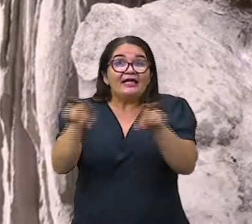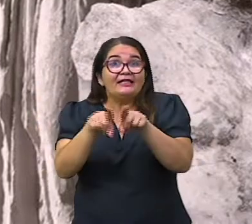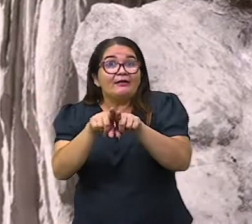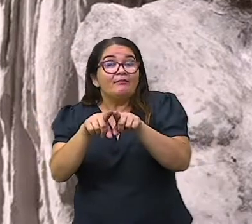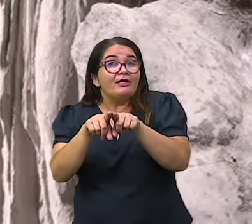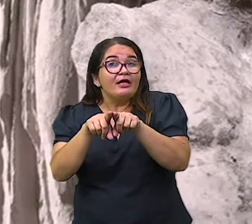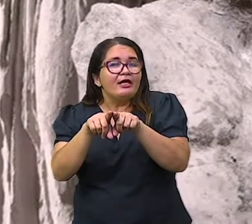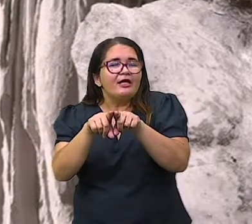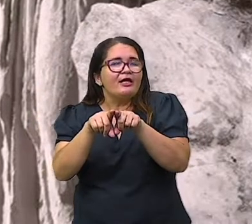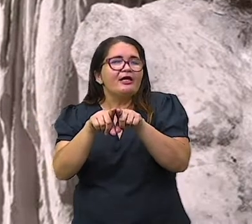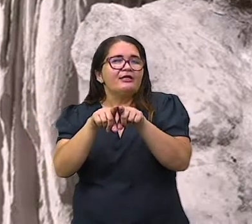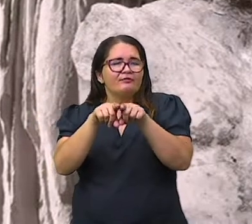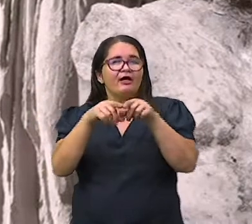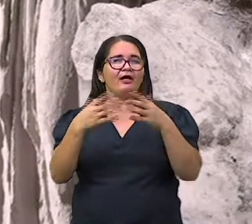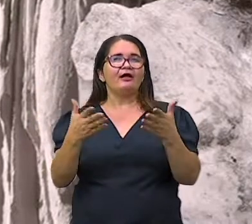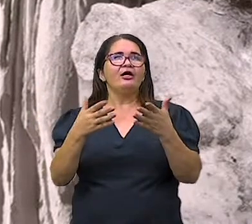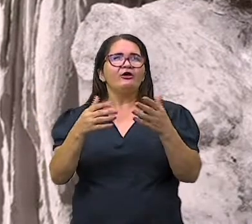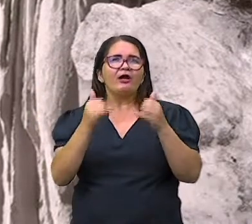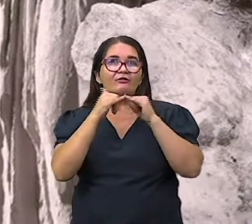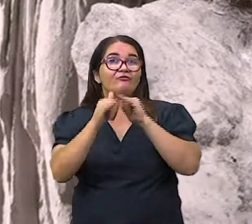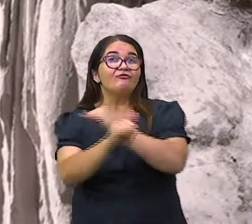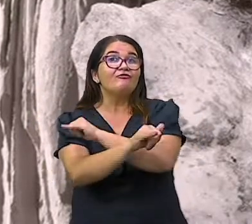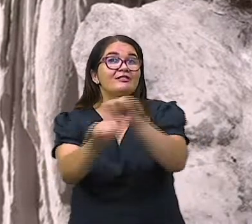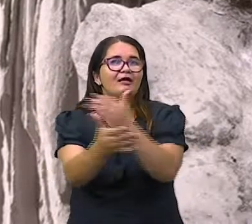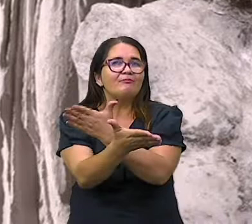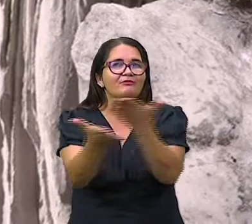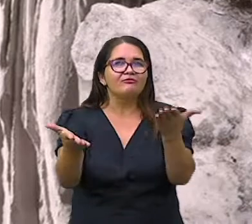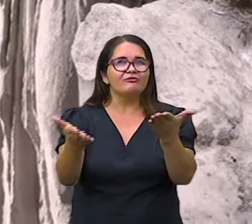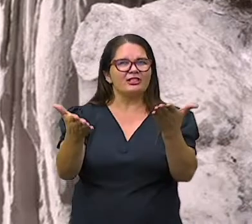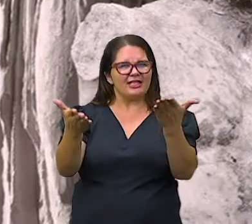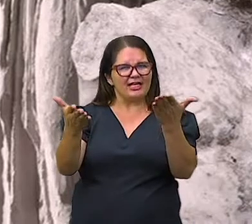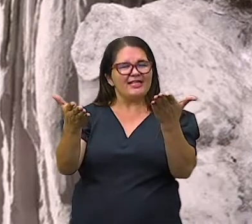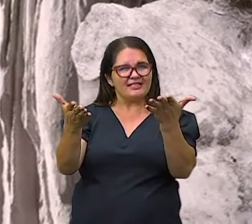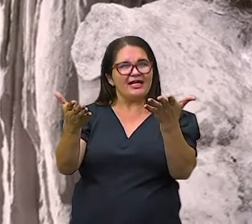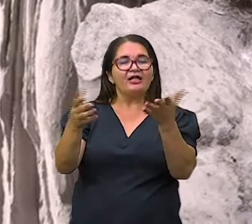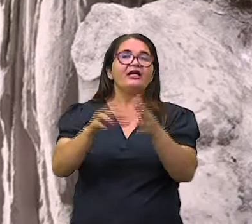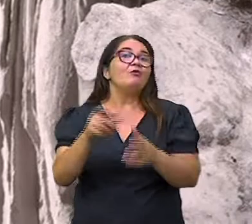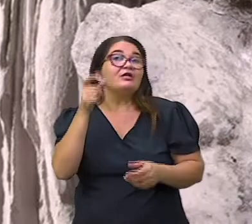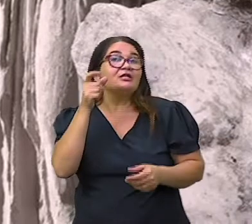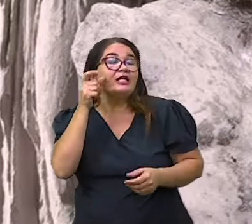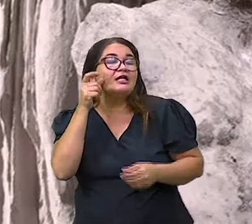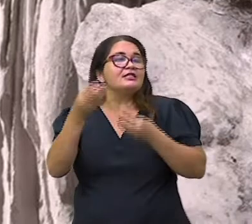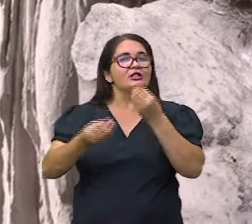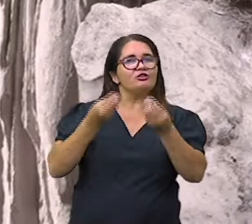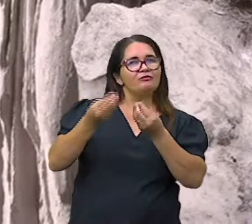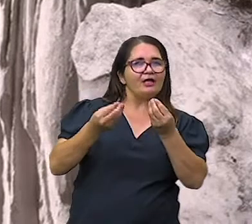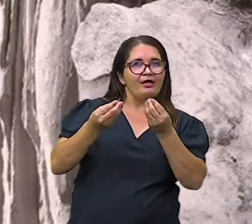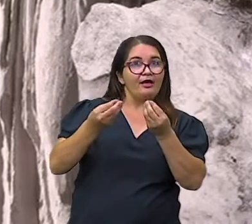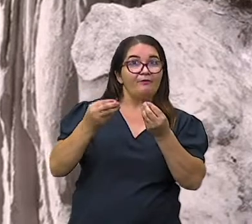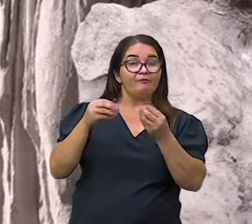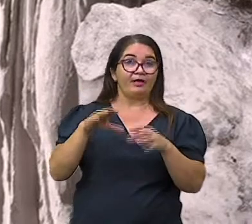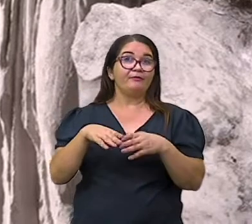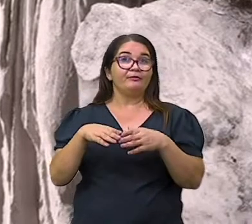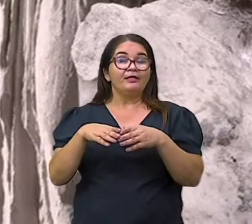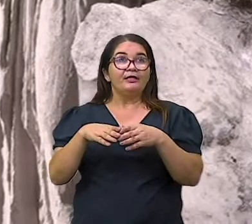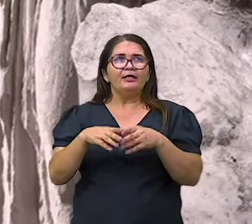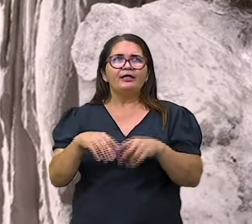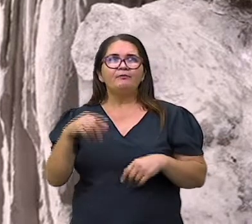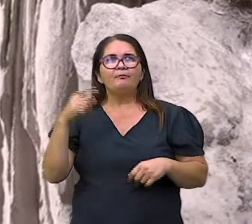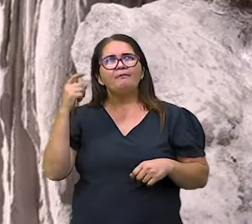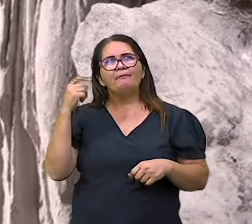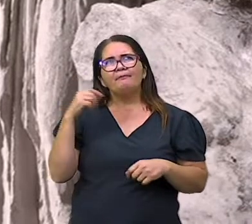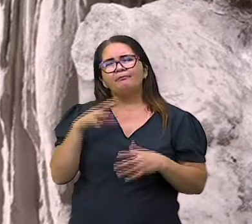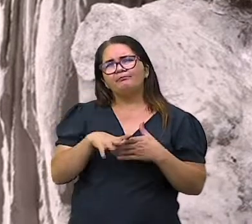uma curiosidade que para muitos vão soar estranho.